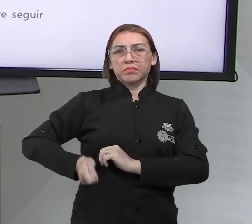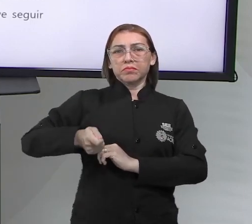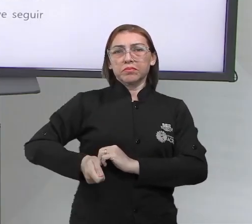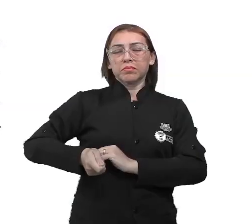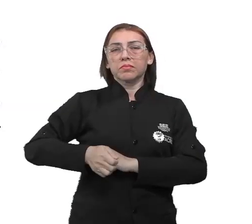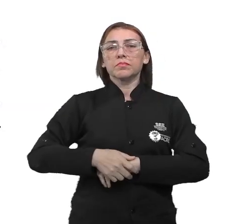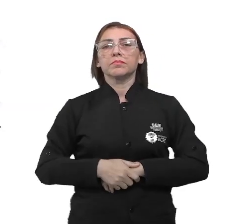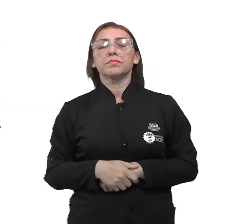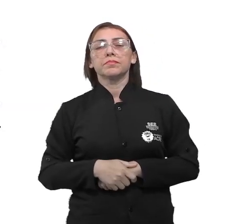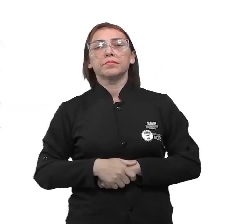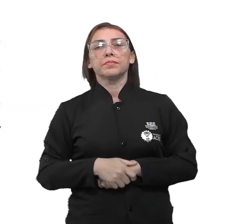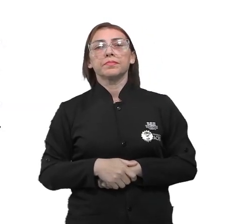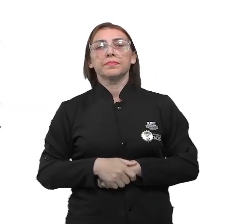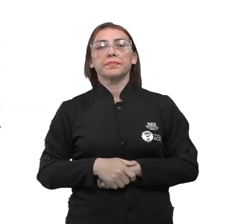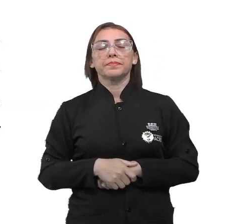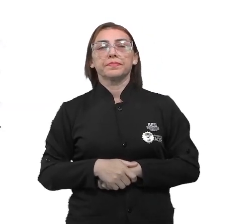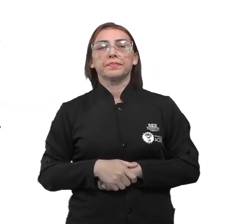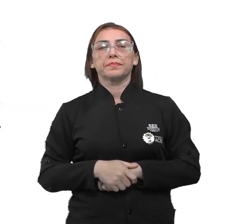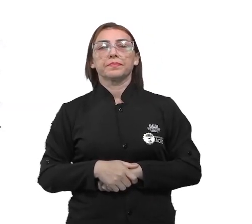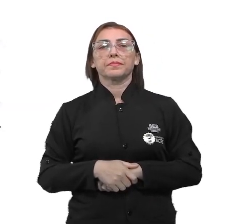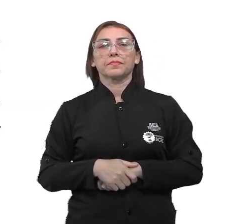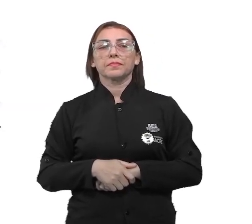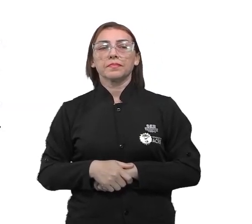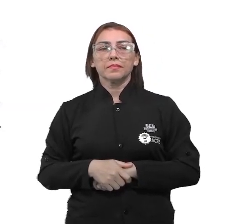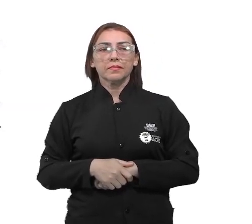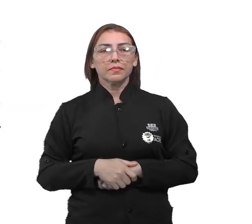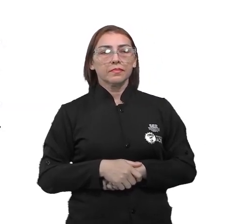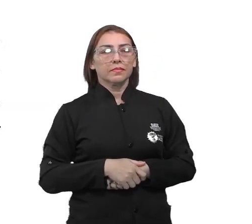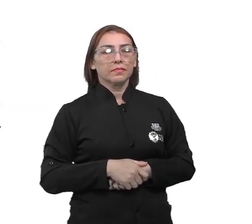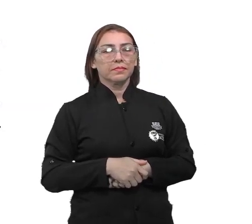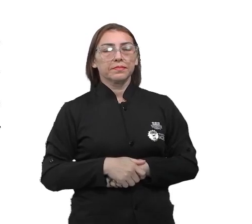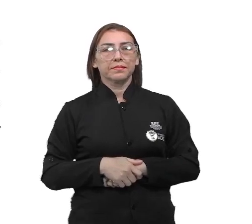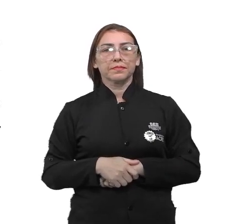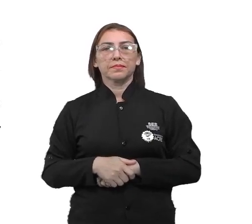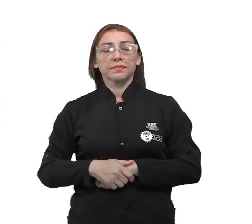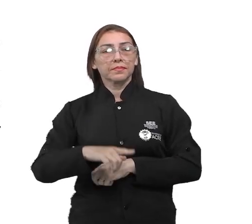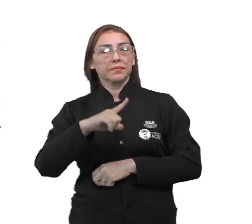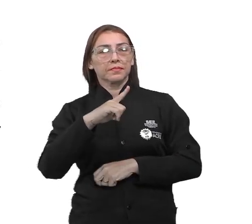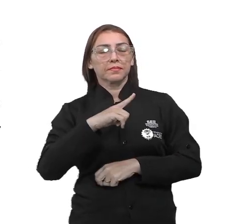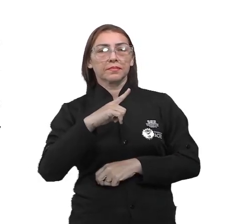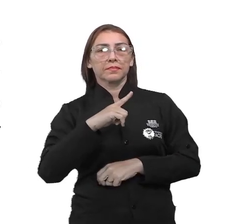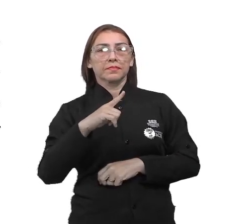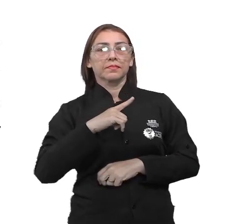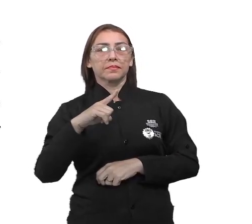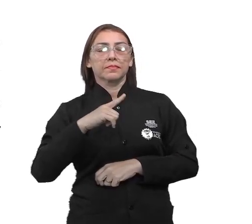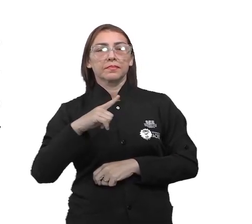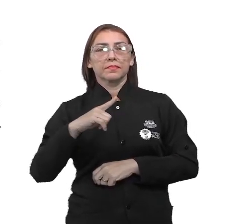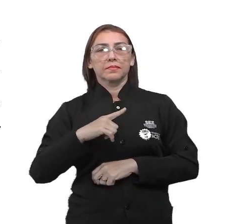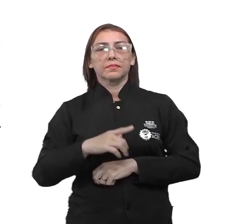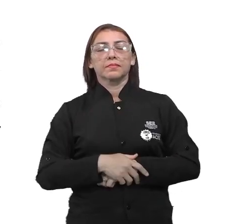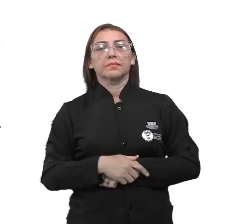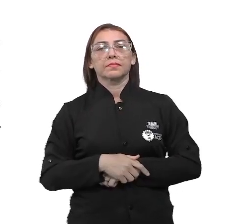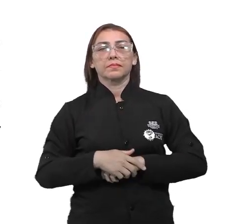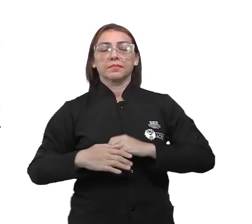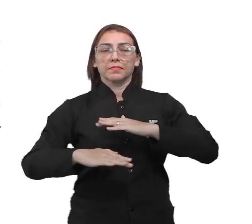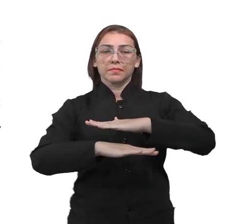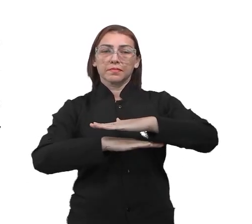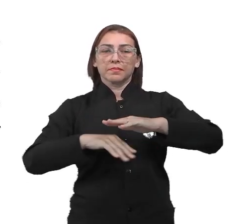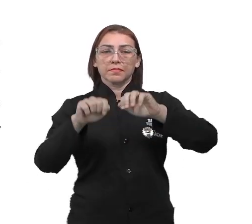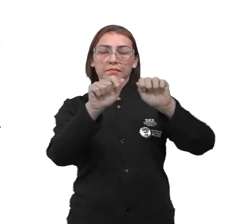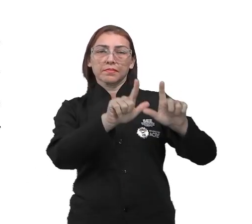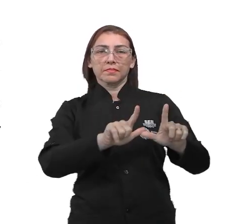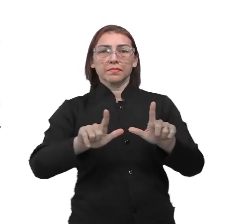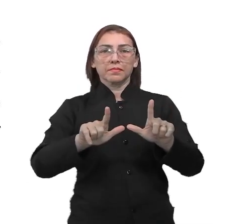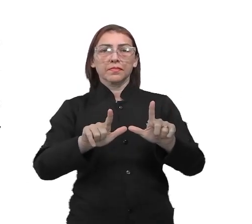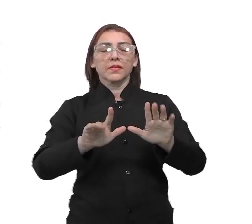retornar para as nossas informações. E aqui nós temos, bem na parte abaixo do